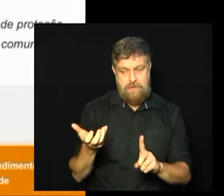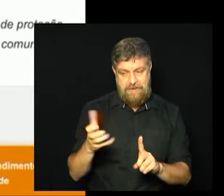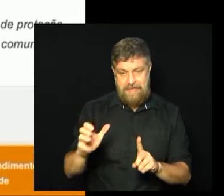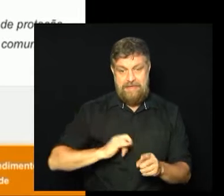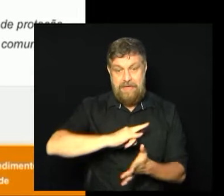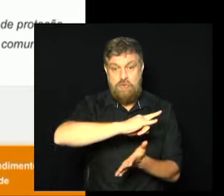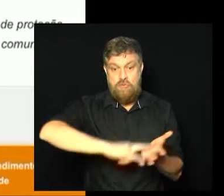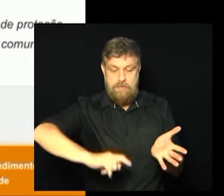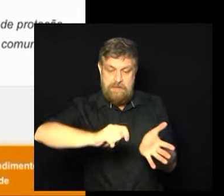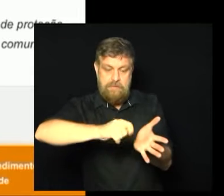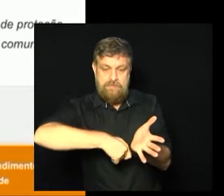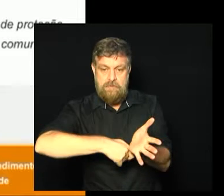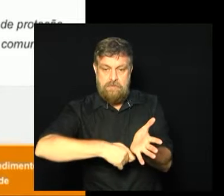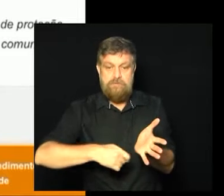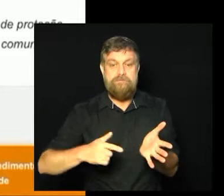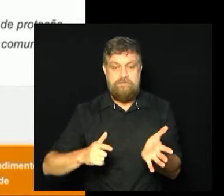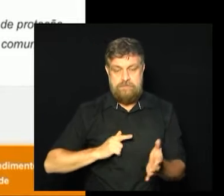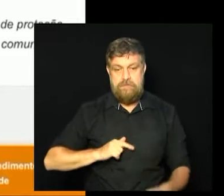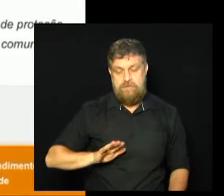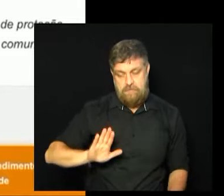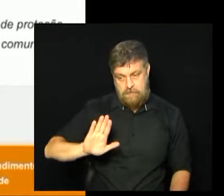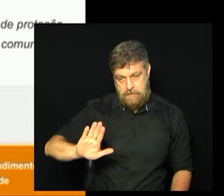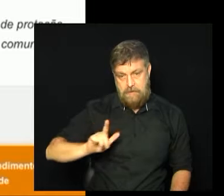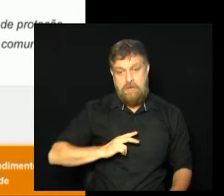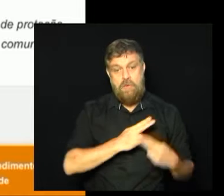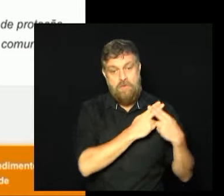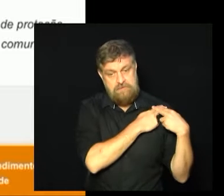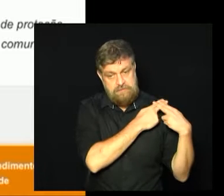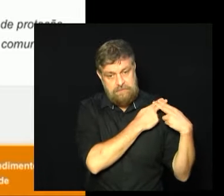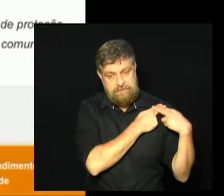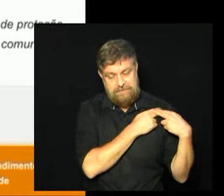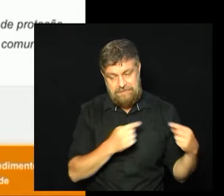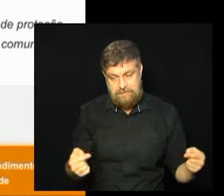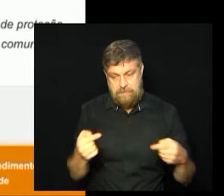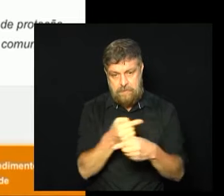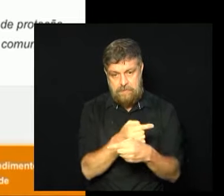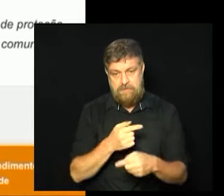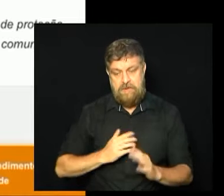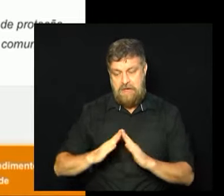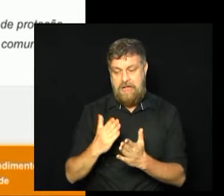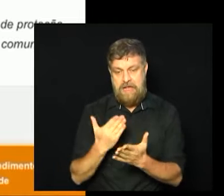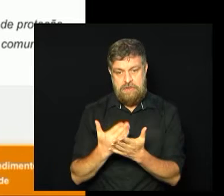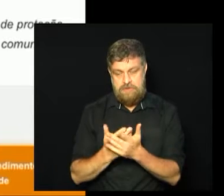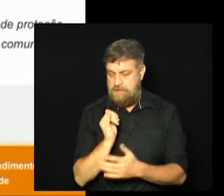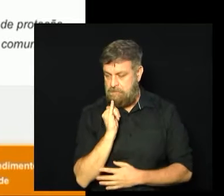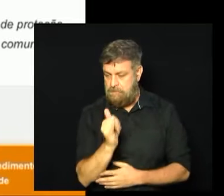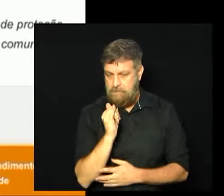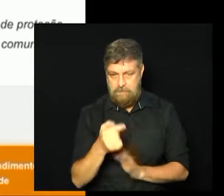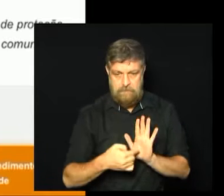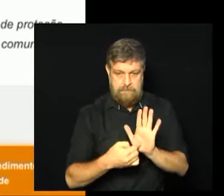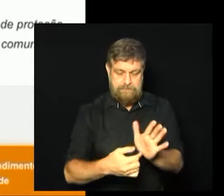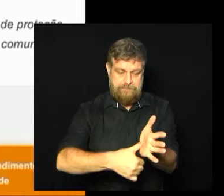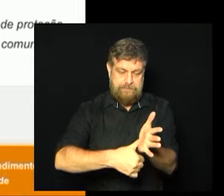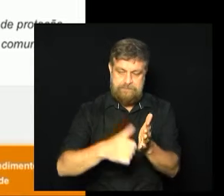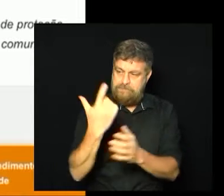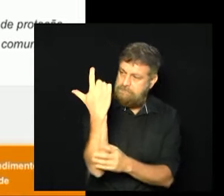assinar esse termo de recusa, mas aí é feito pelo responsável. Caso contrário, só o aviso da escola e a apresentação do documento com